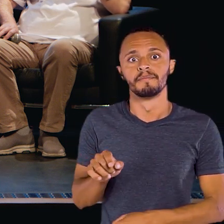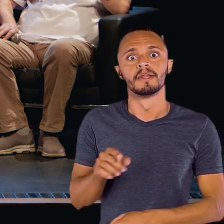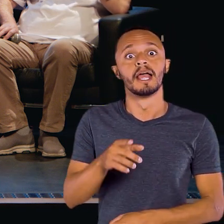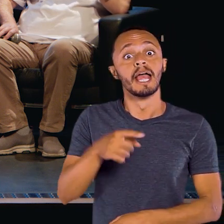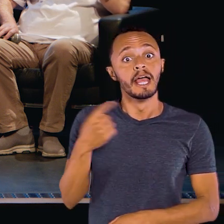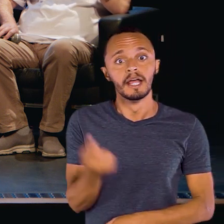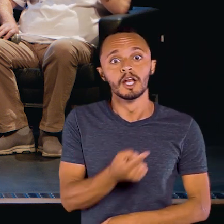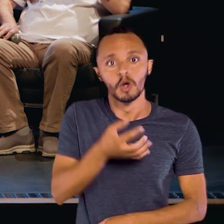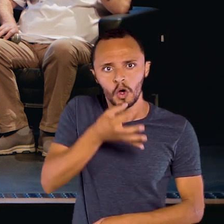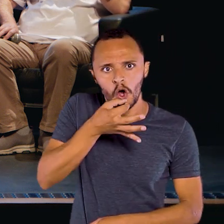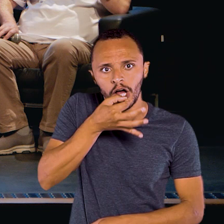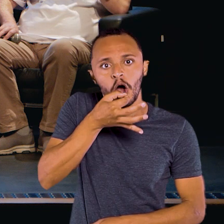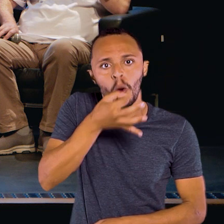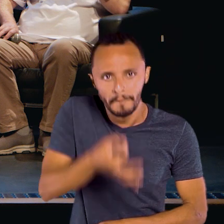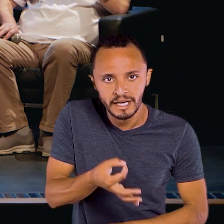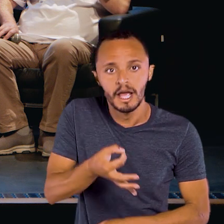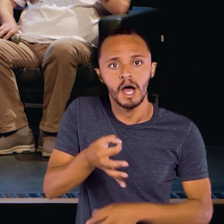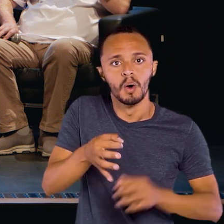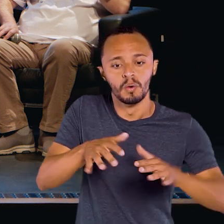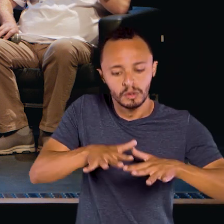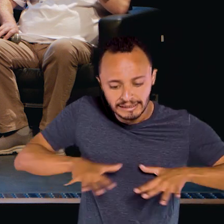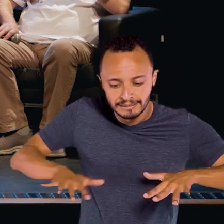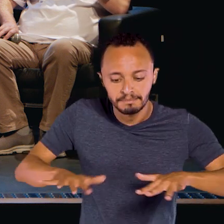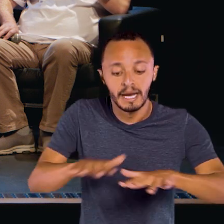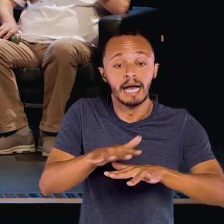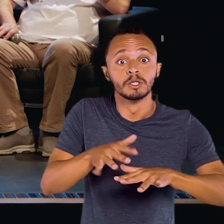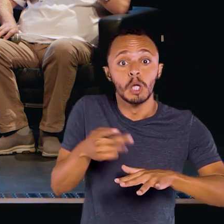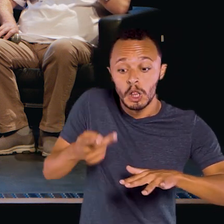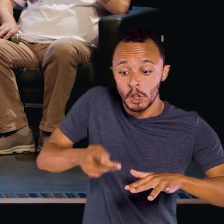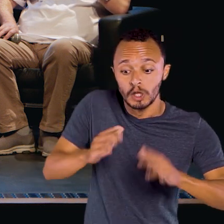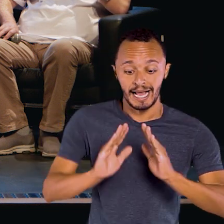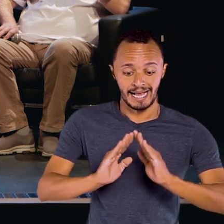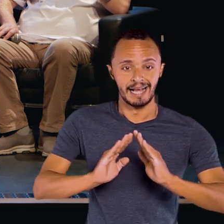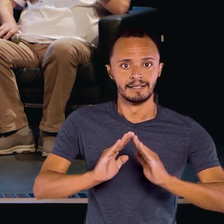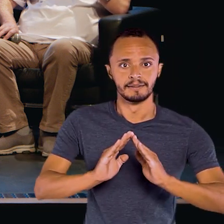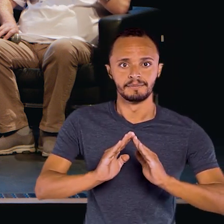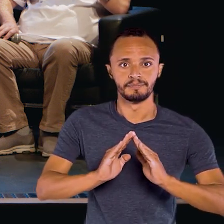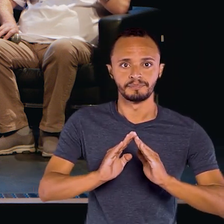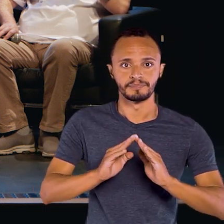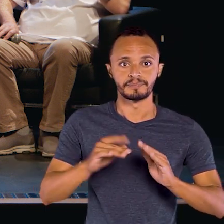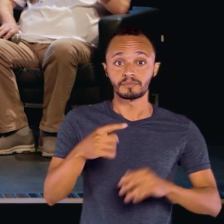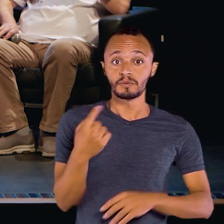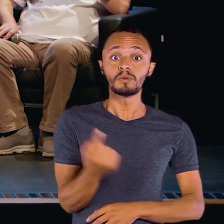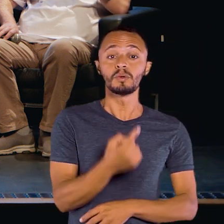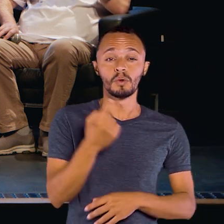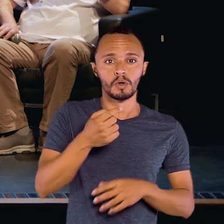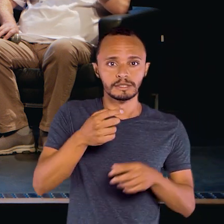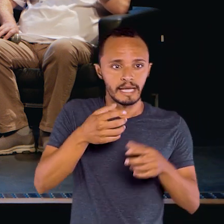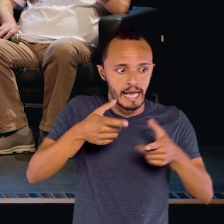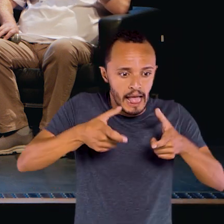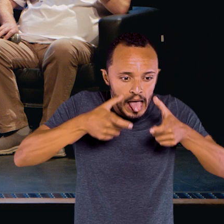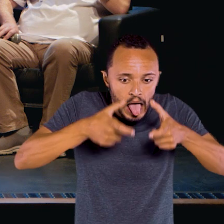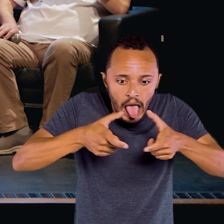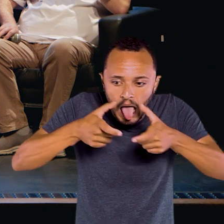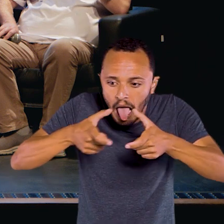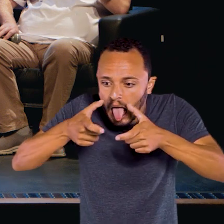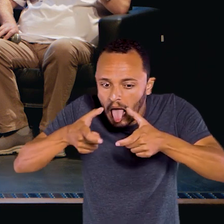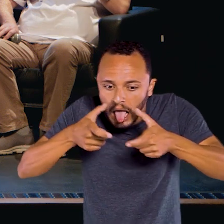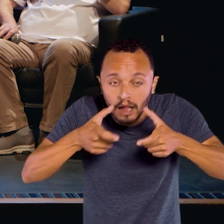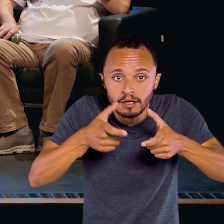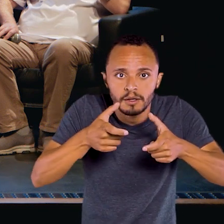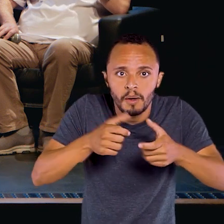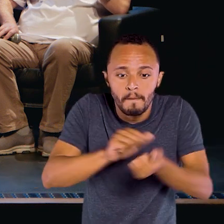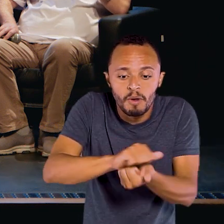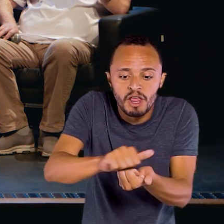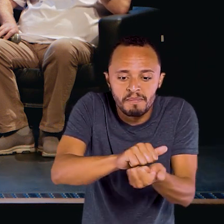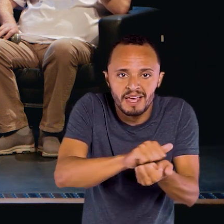nossa relação com a casa. A obsessão por limpeza está também ligada a esse passado colonial, que a casa não